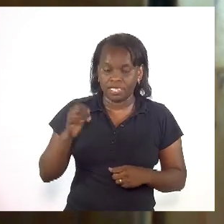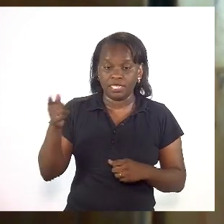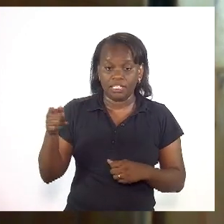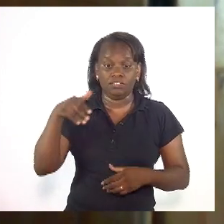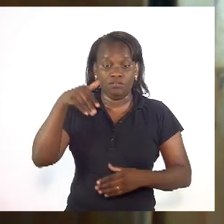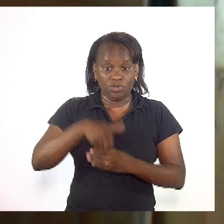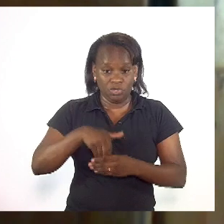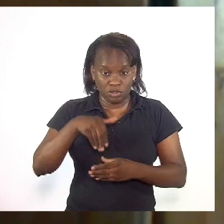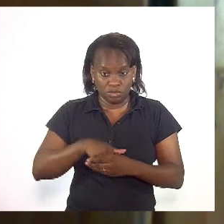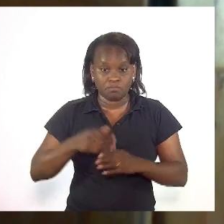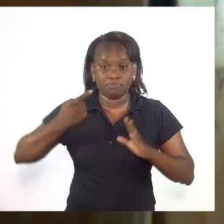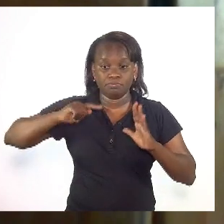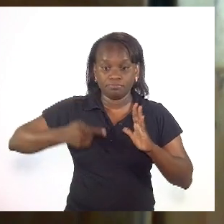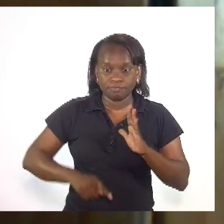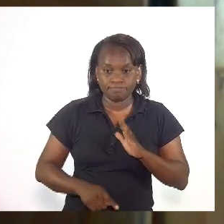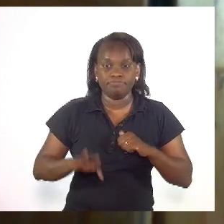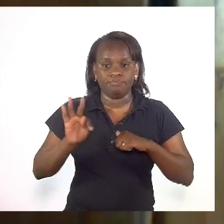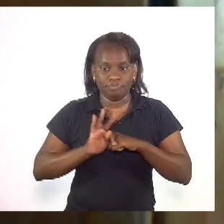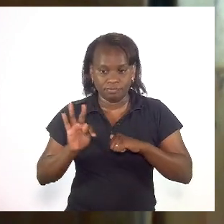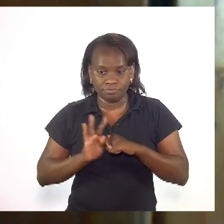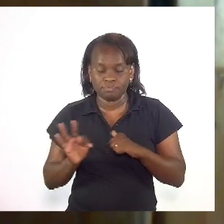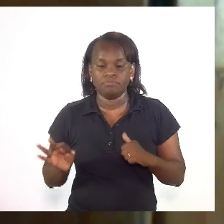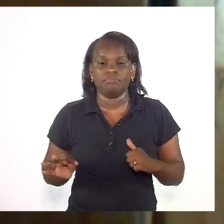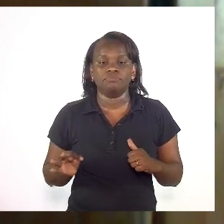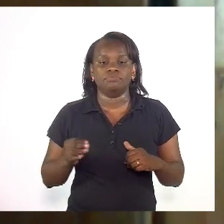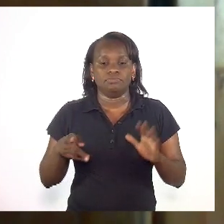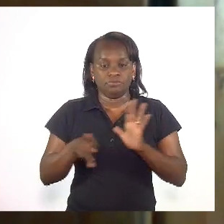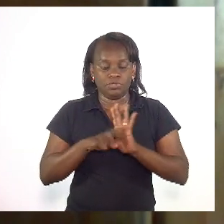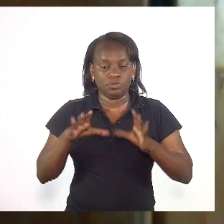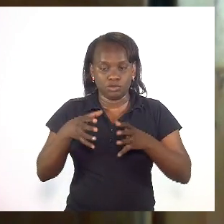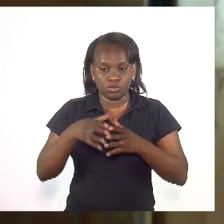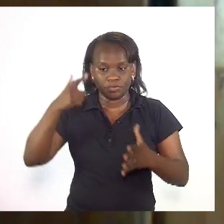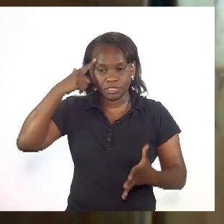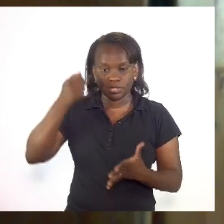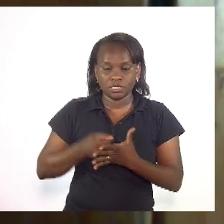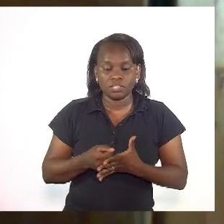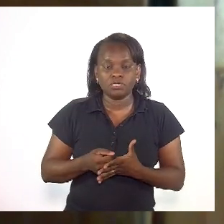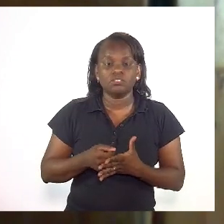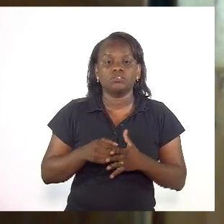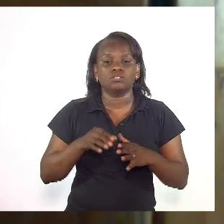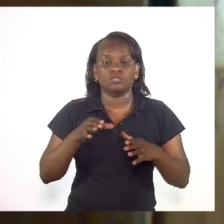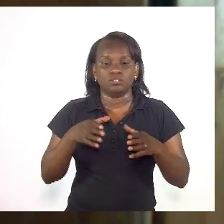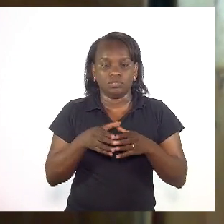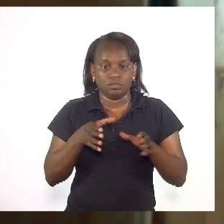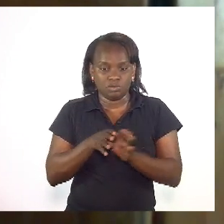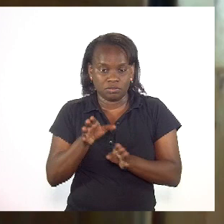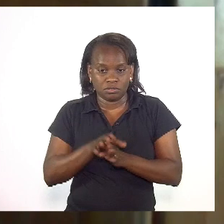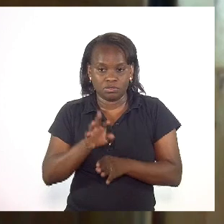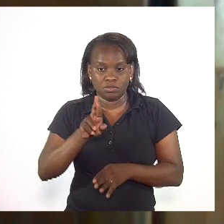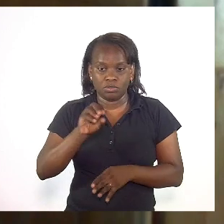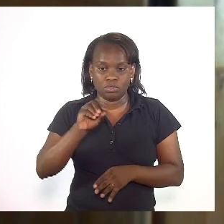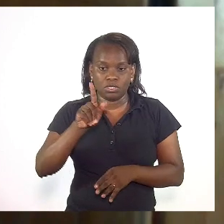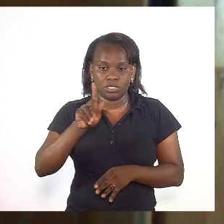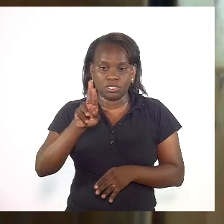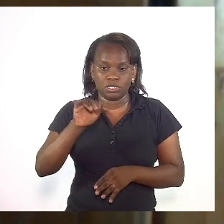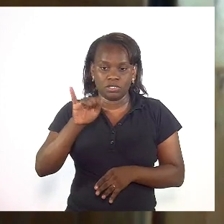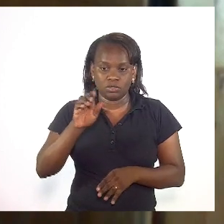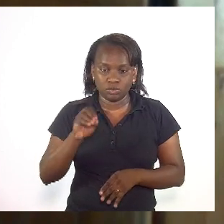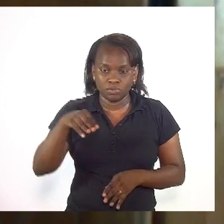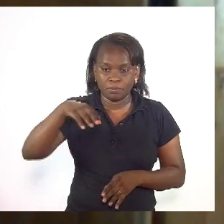voto profundamente técnico do parecerista conselheiro relator Rodrigo Melo